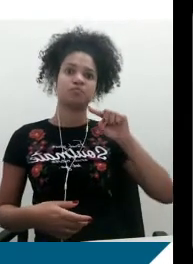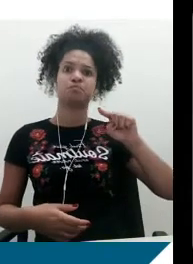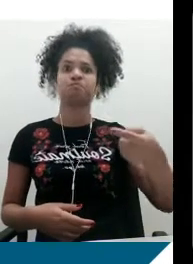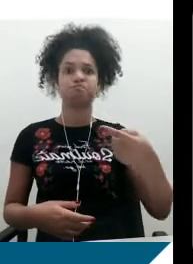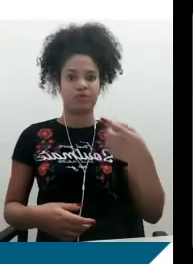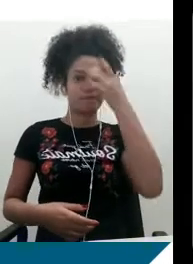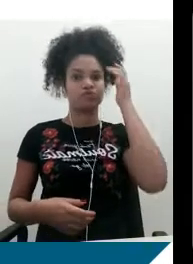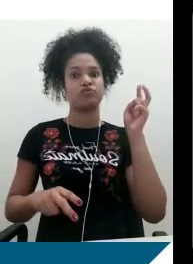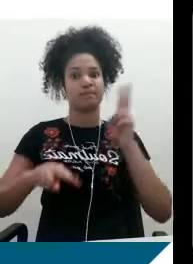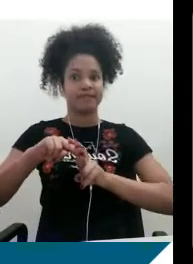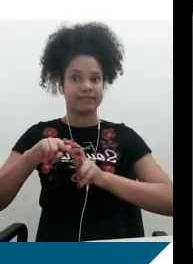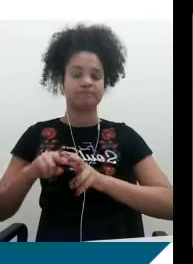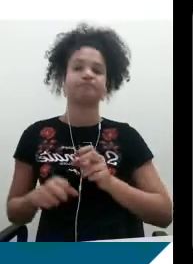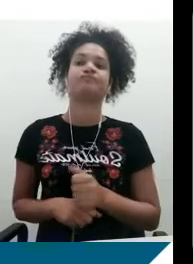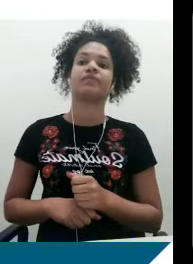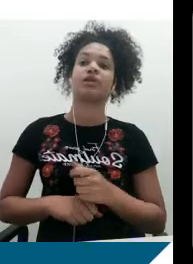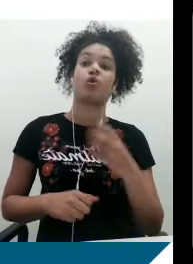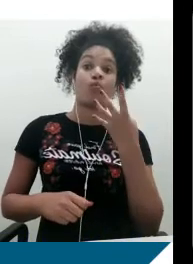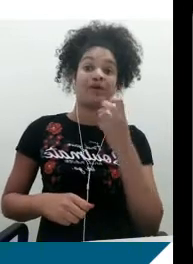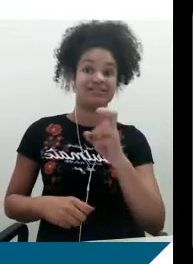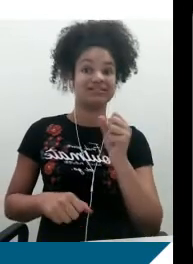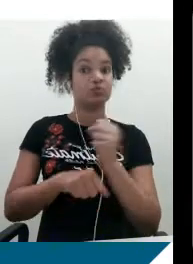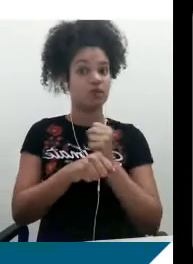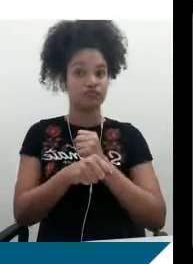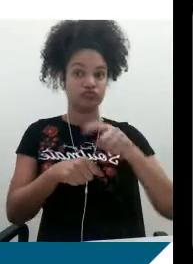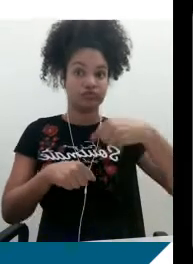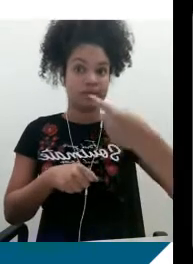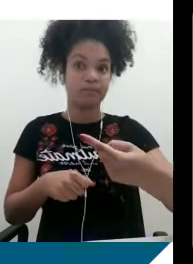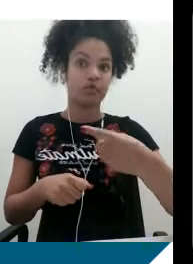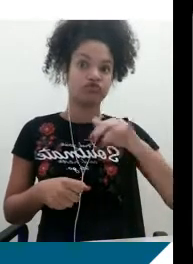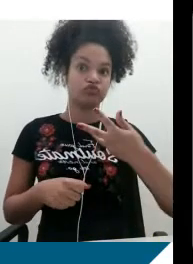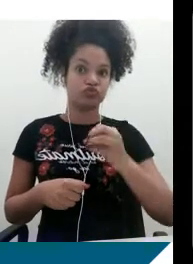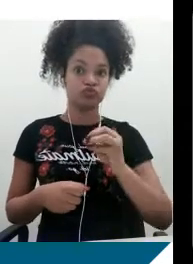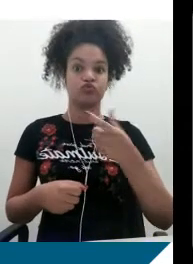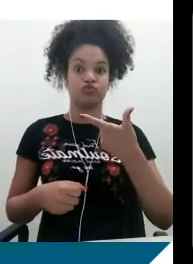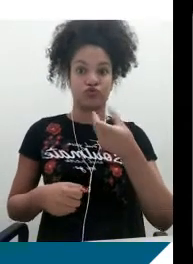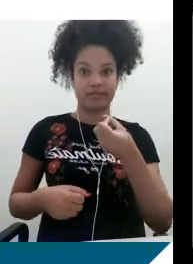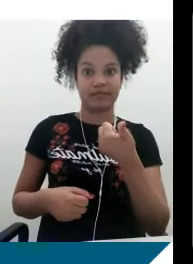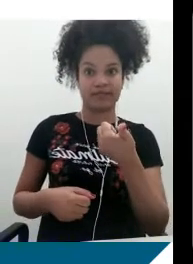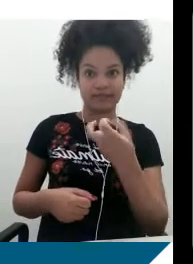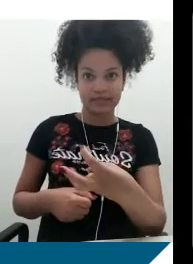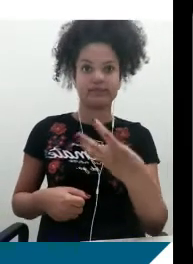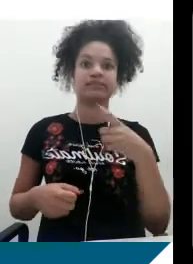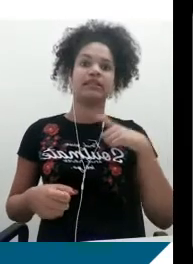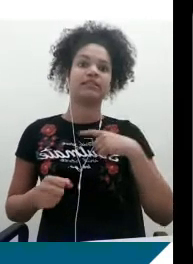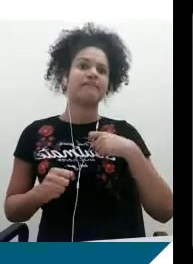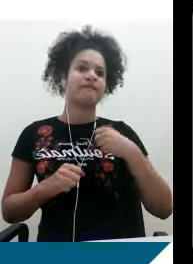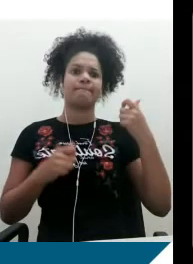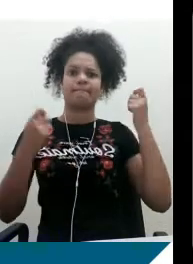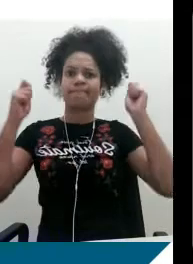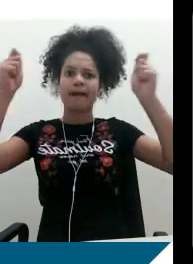por parte da polícia militar. Ok? Eu tenho uma estratégia histórica, eu tenho um fato histórico de grande relevância e que